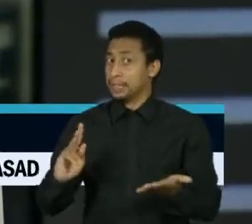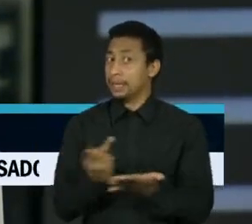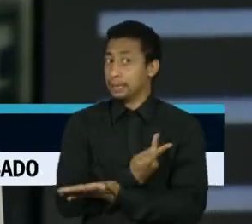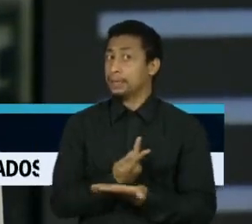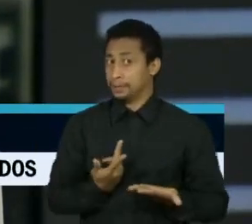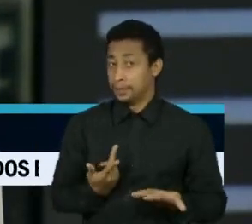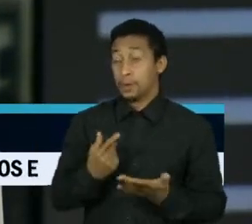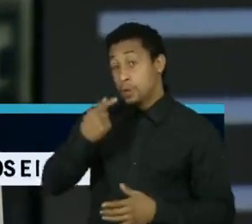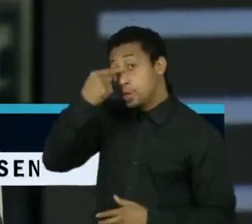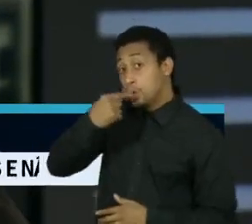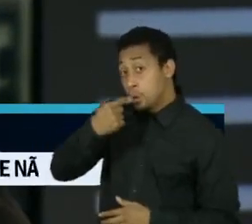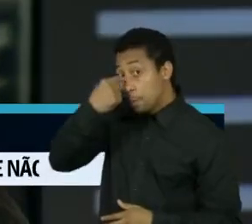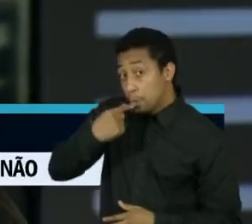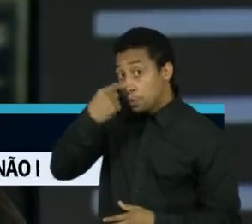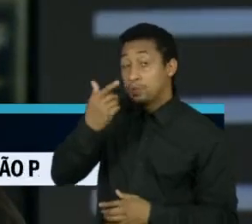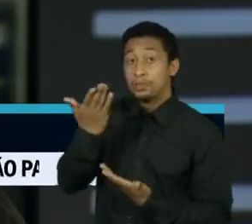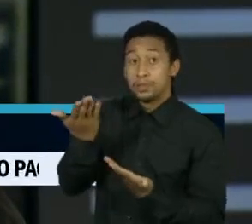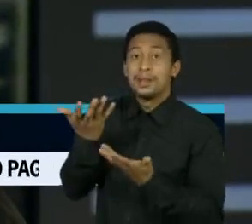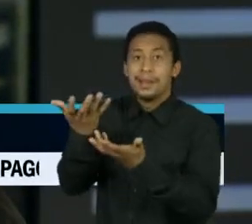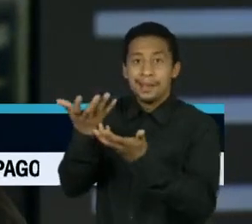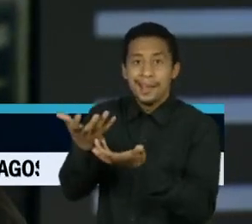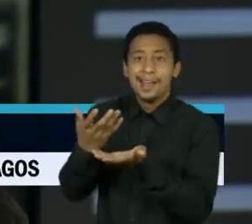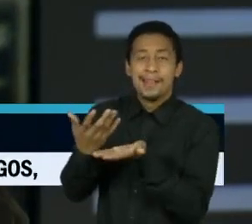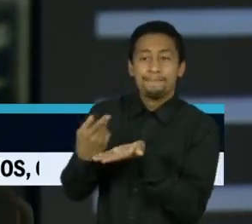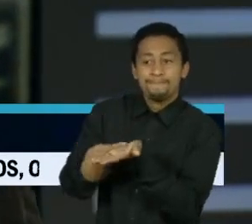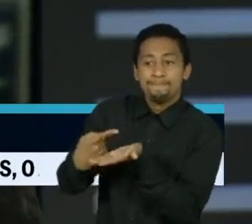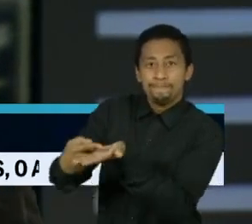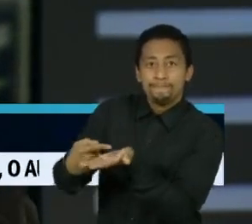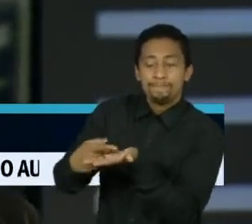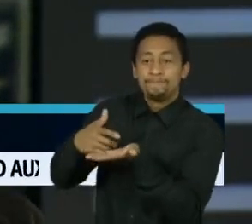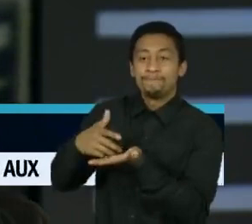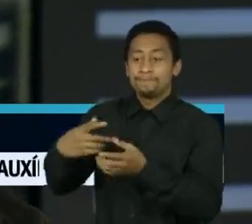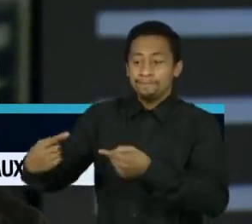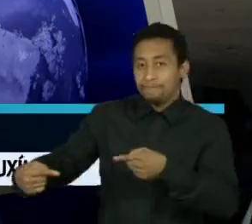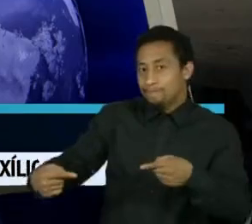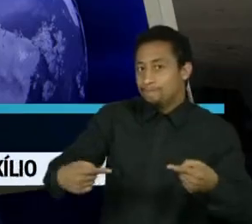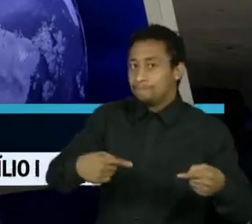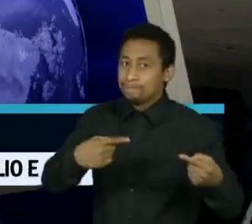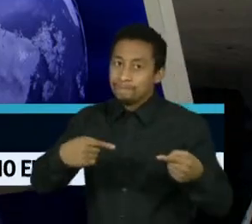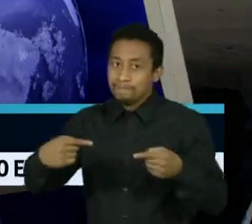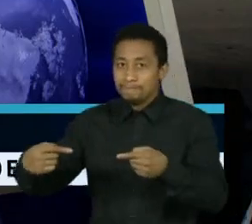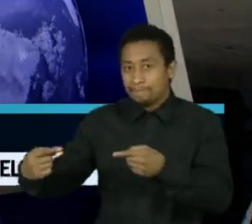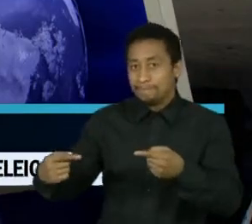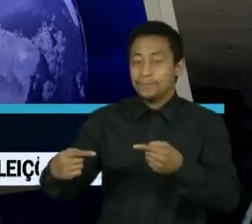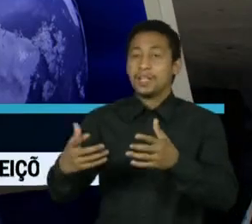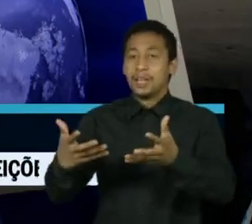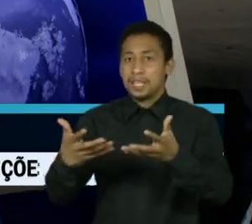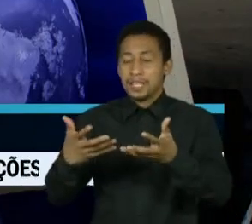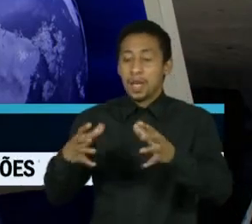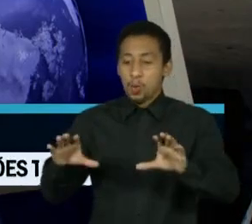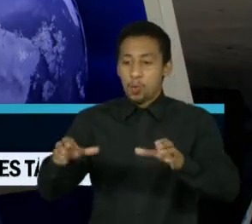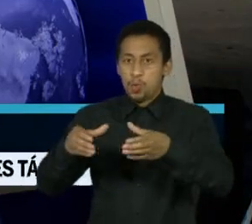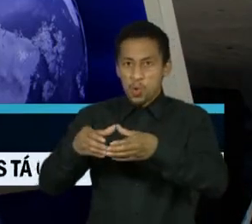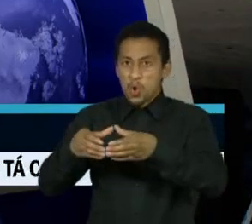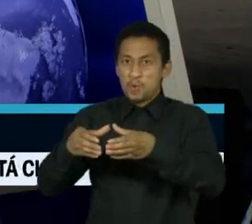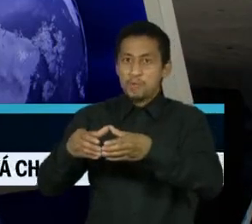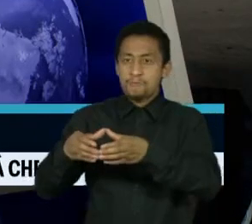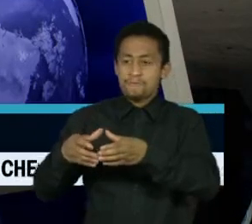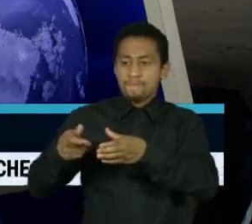estabelecer uma situação geopolítica que seja mais multilateral, multipolar, não